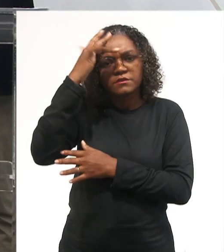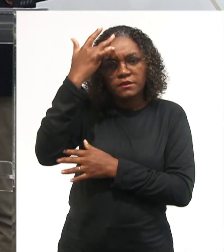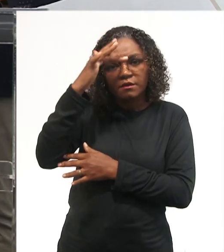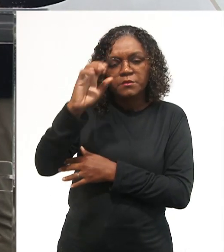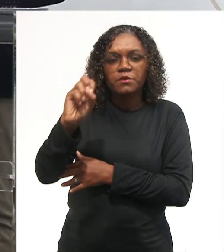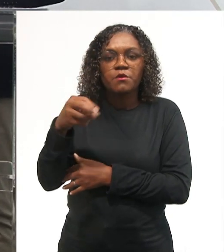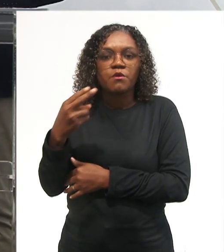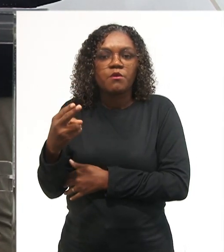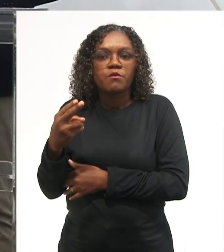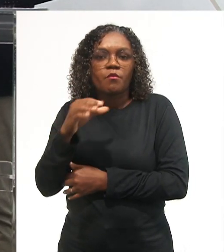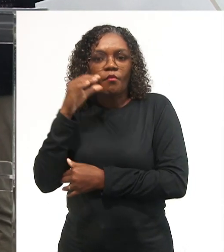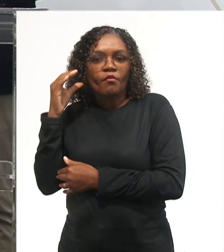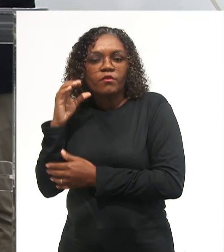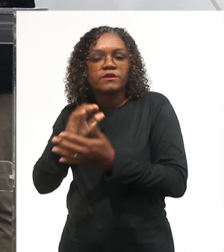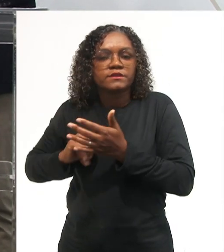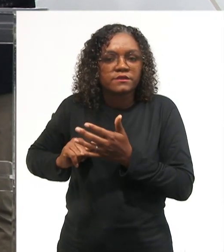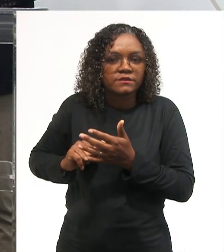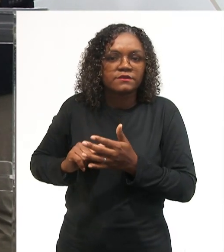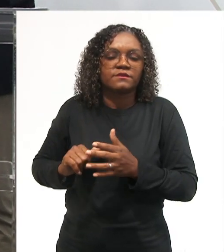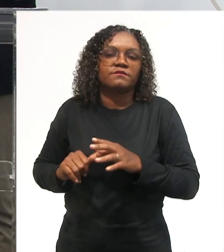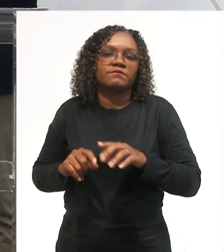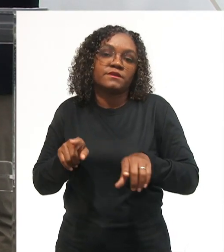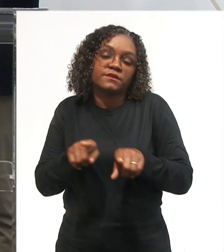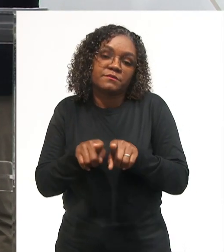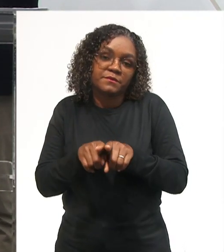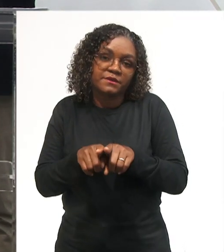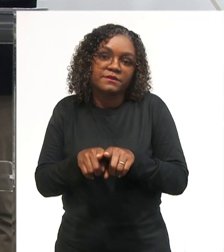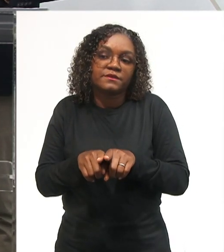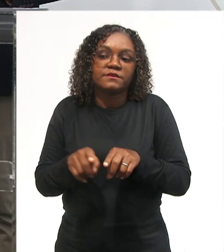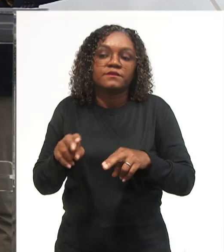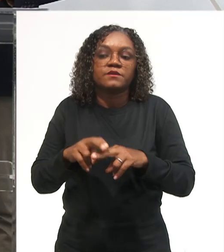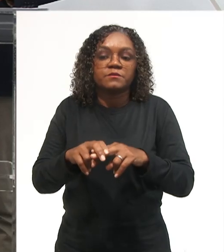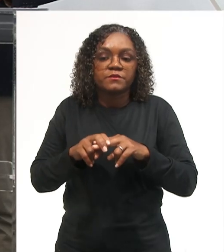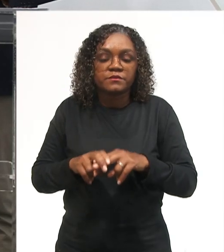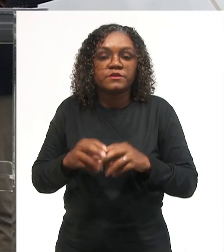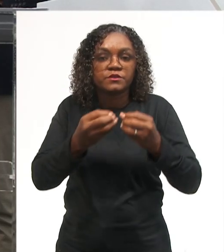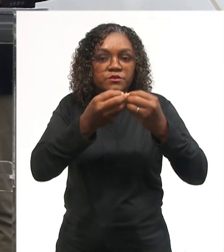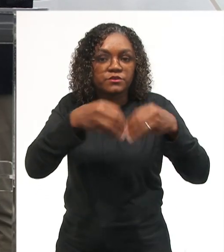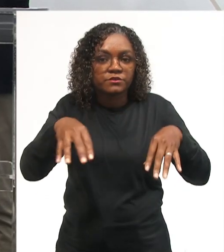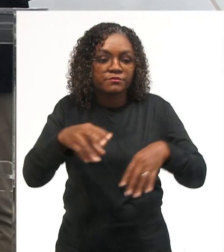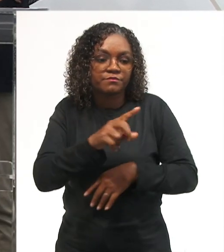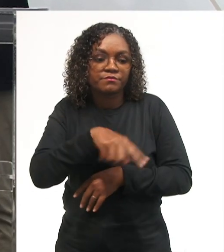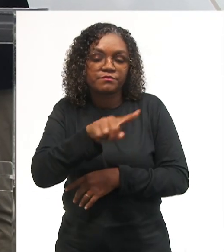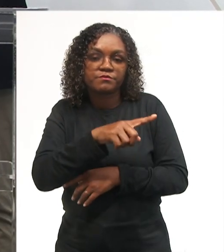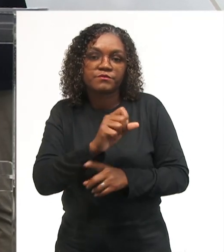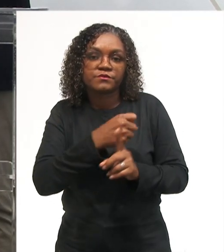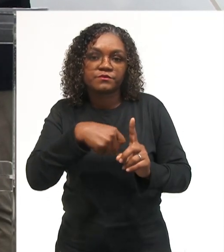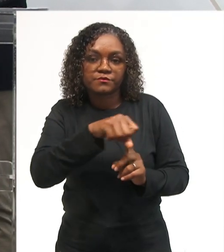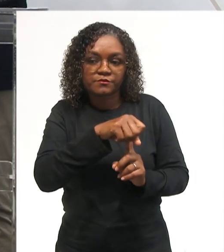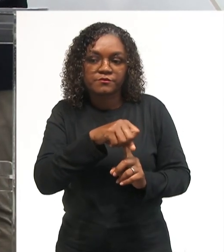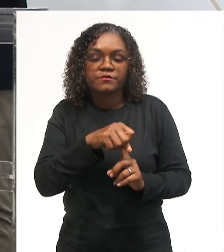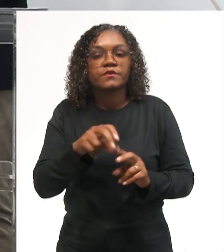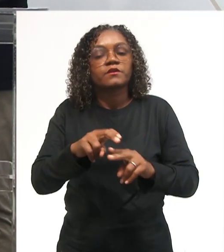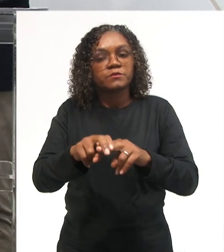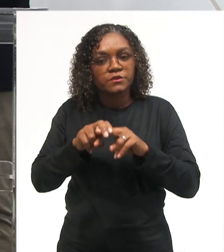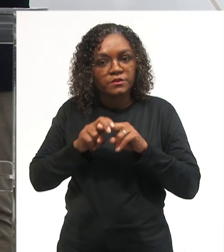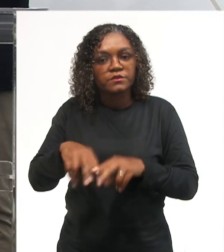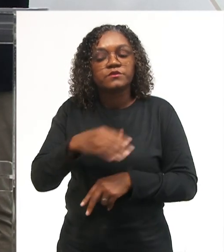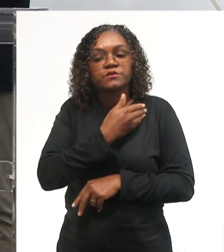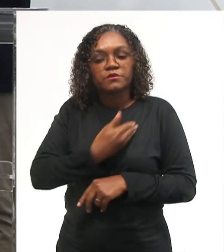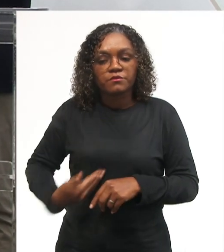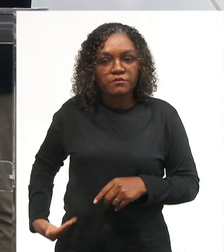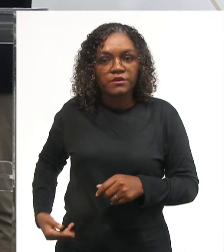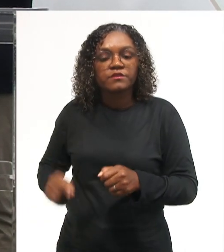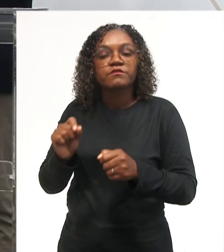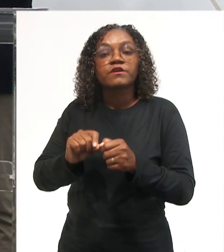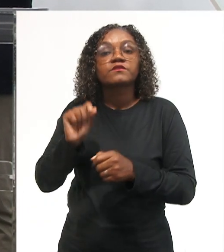mercado financeiro, ou seja na questão dos alimentos, e isso vai trazendo prejuízo às pessoas. Então, o governo também intervém aí, né? Fazendo